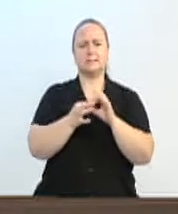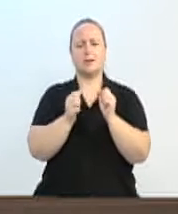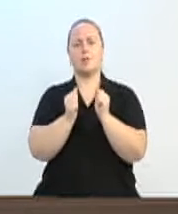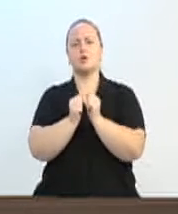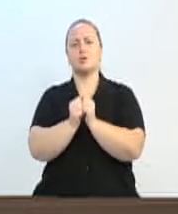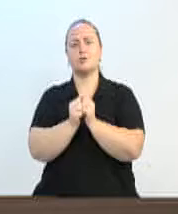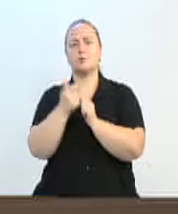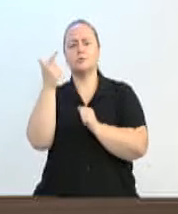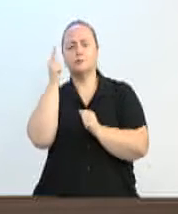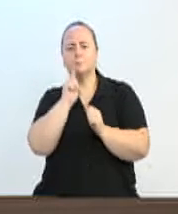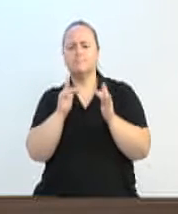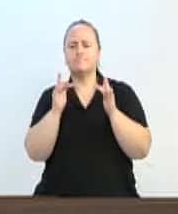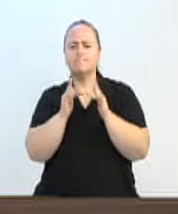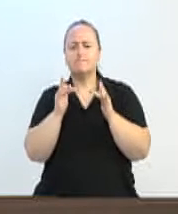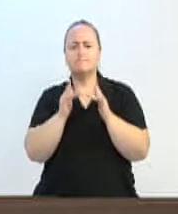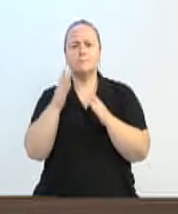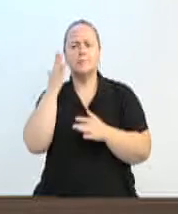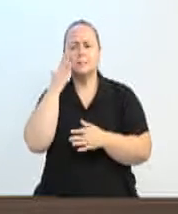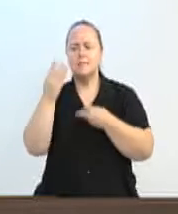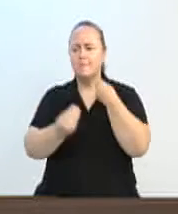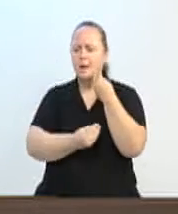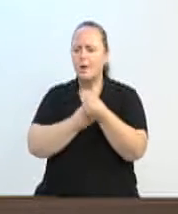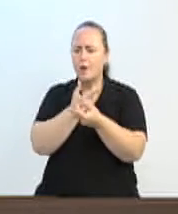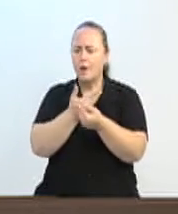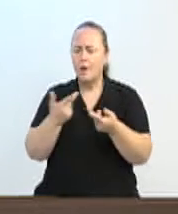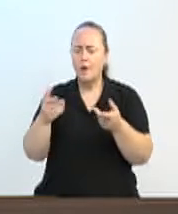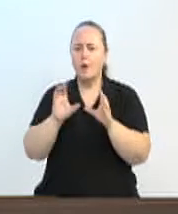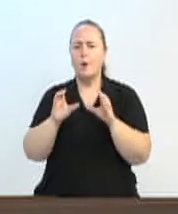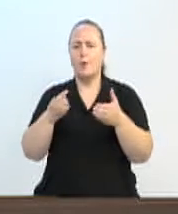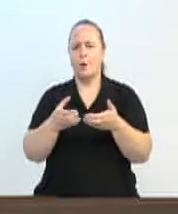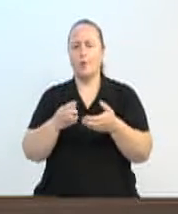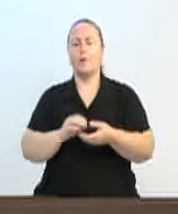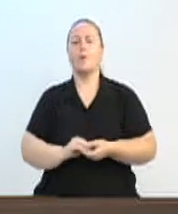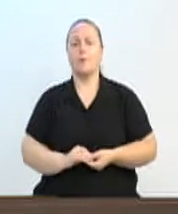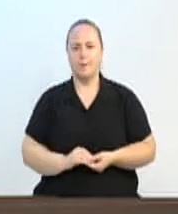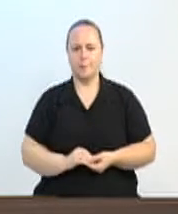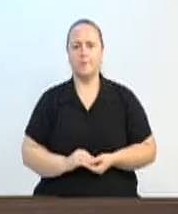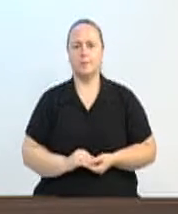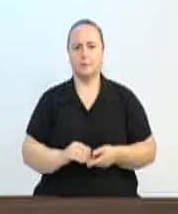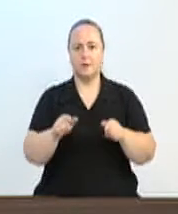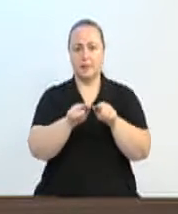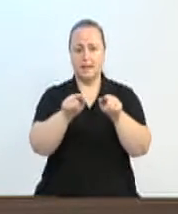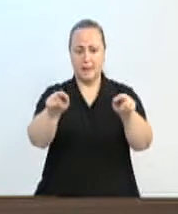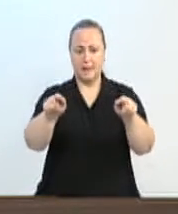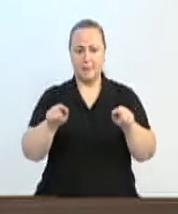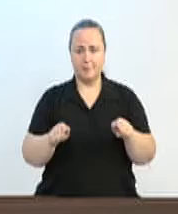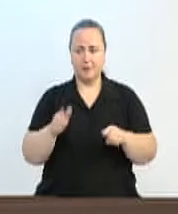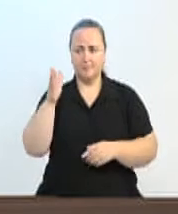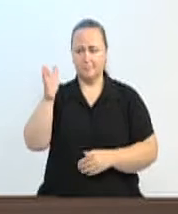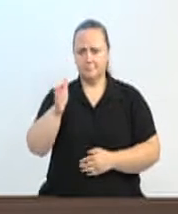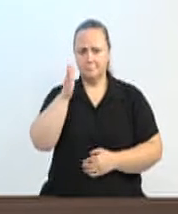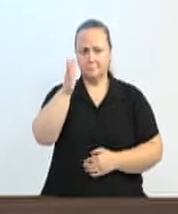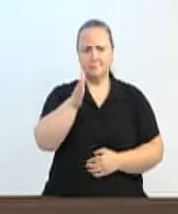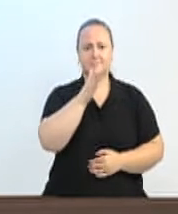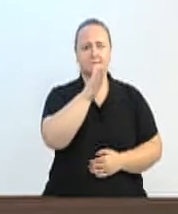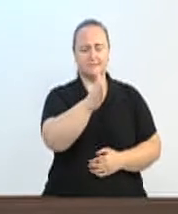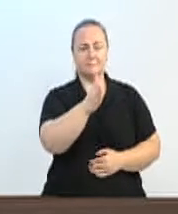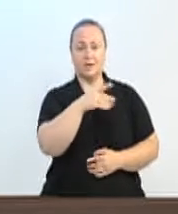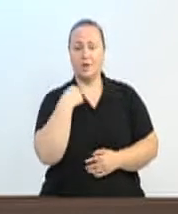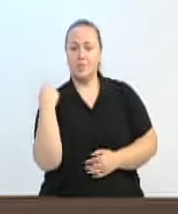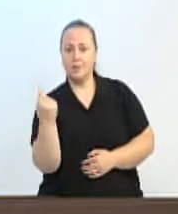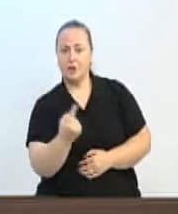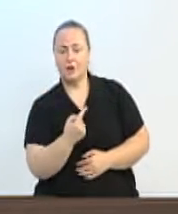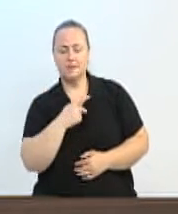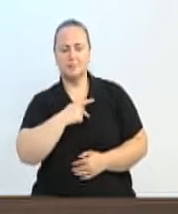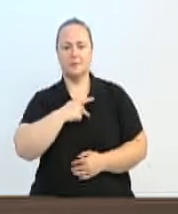comunidade eu agradeço vocês porque nesse ano nós temos seis edições do gabinete nos bairros em todos os gabinetes os